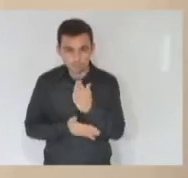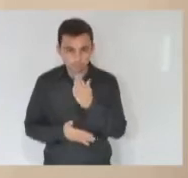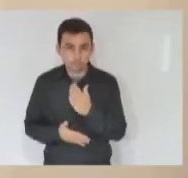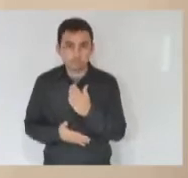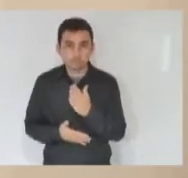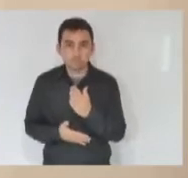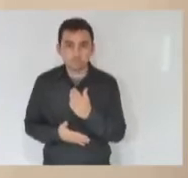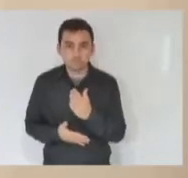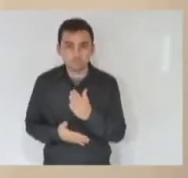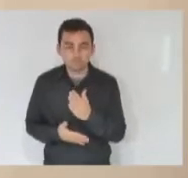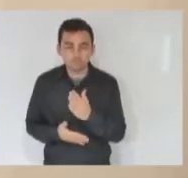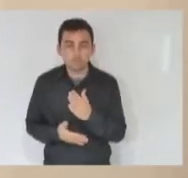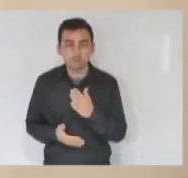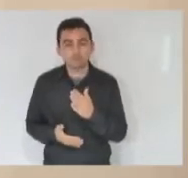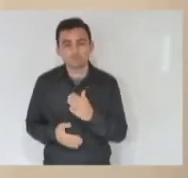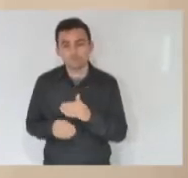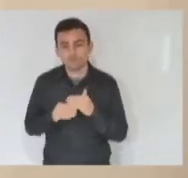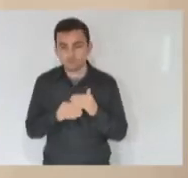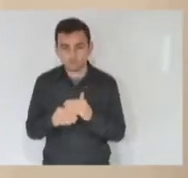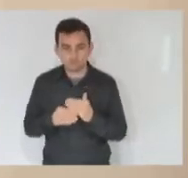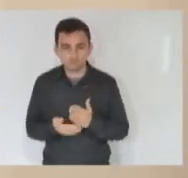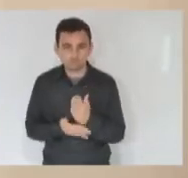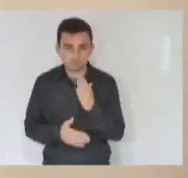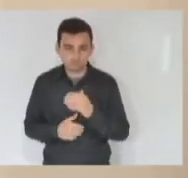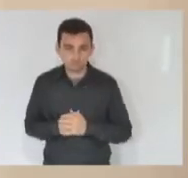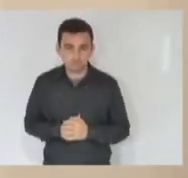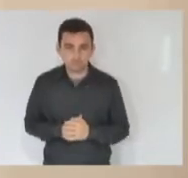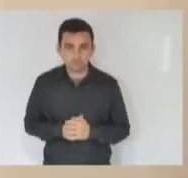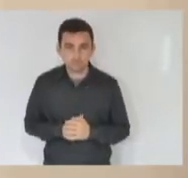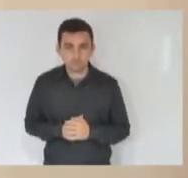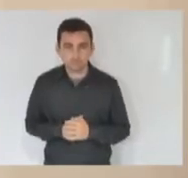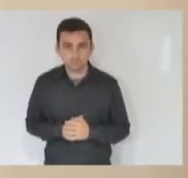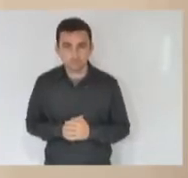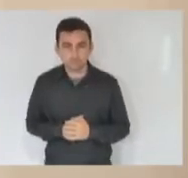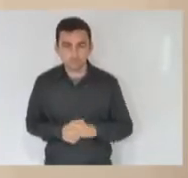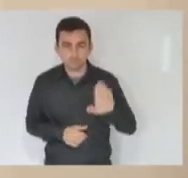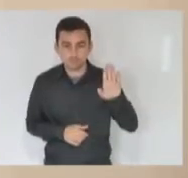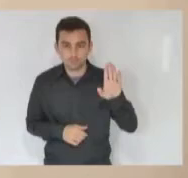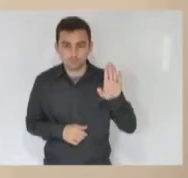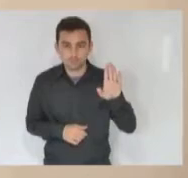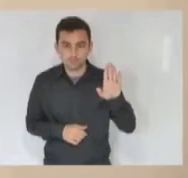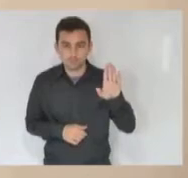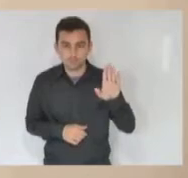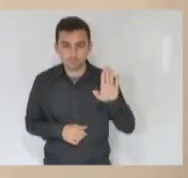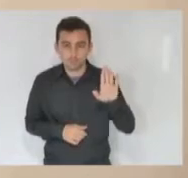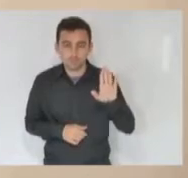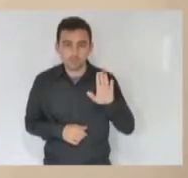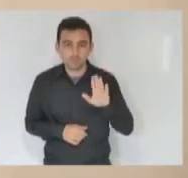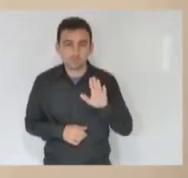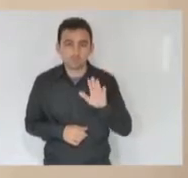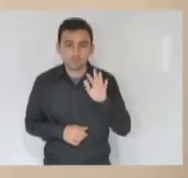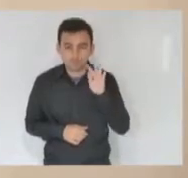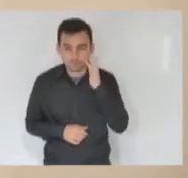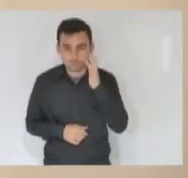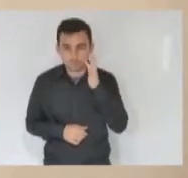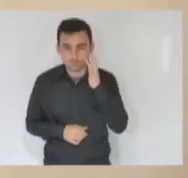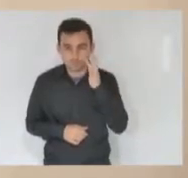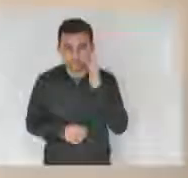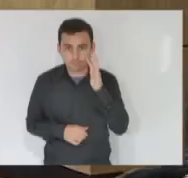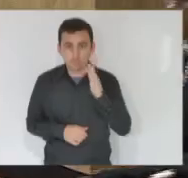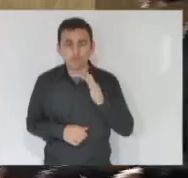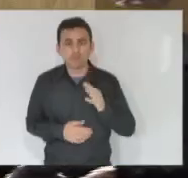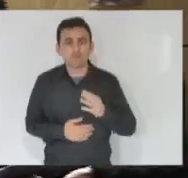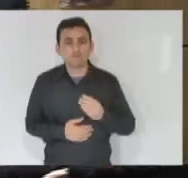encontram. Aprovado por unanimidade. Pela ordem, deputado Fernando Klenning. Só gostaria de saudar a presença do vereador Leo